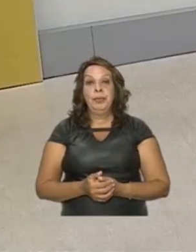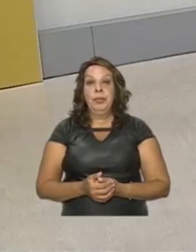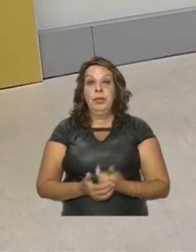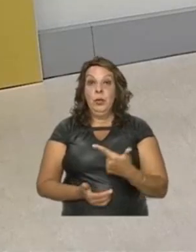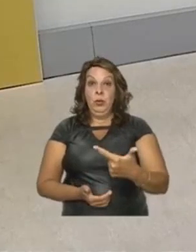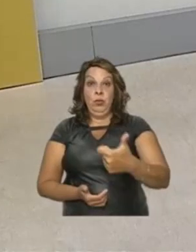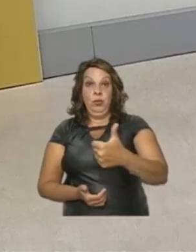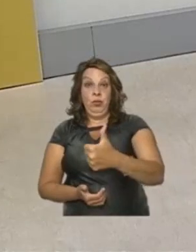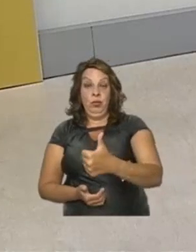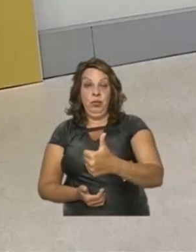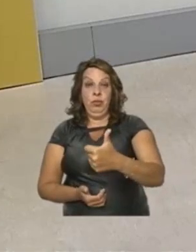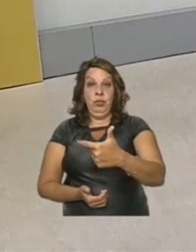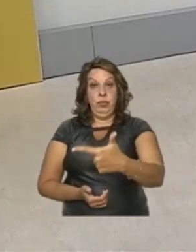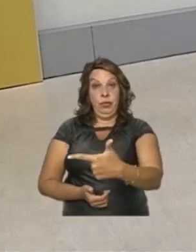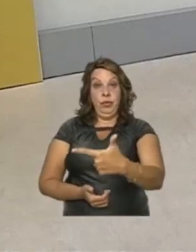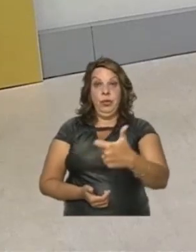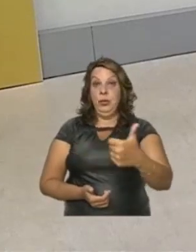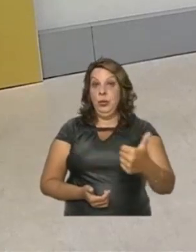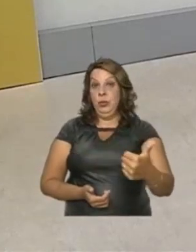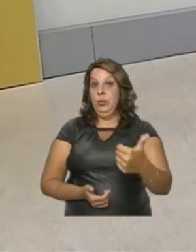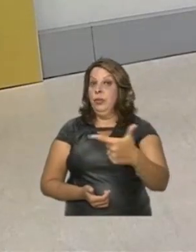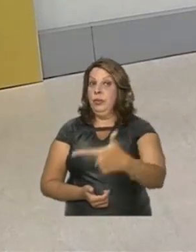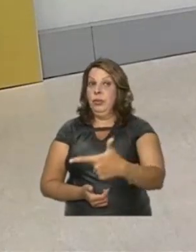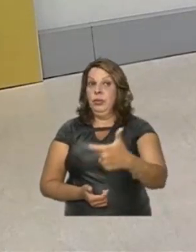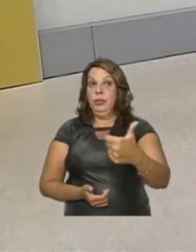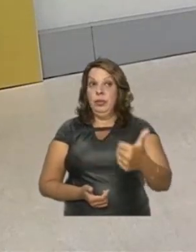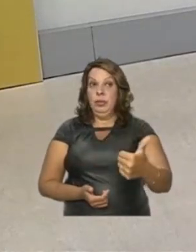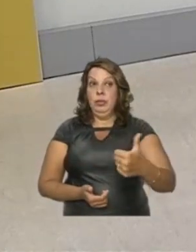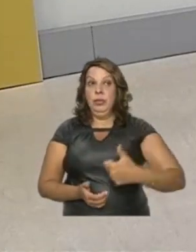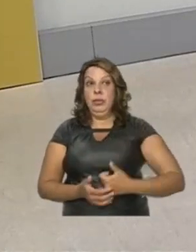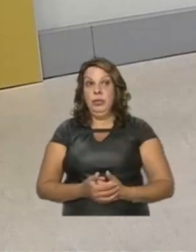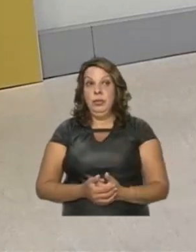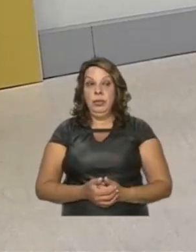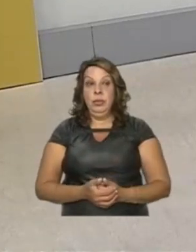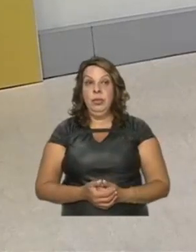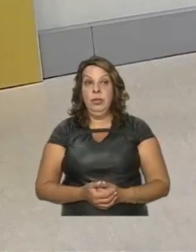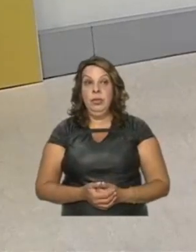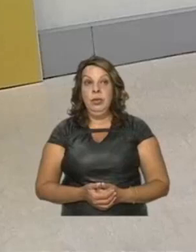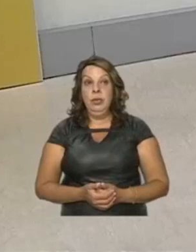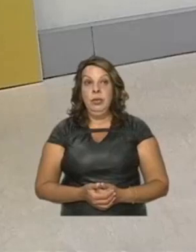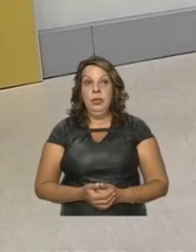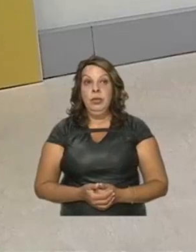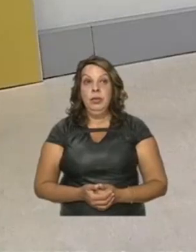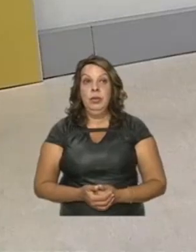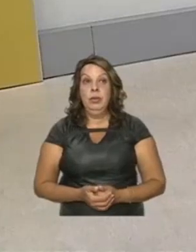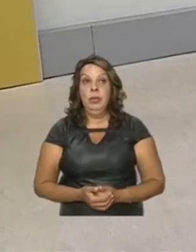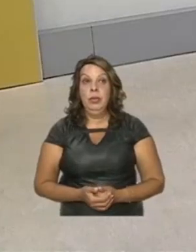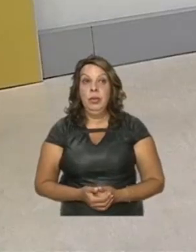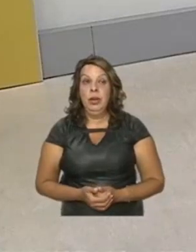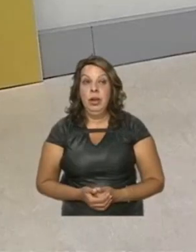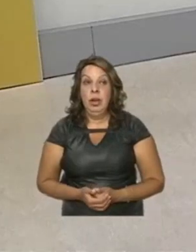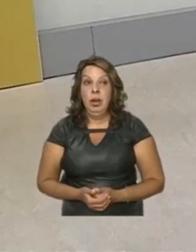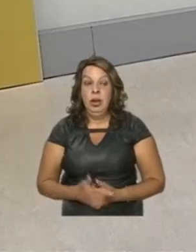57, 21, 21, olha aí o 21, 21. Marque número 21 e o